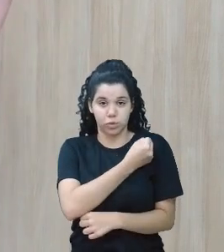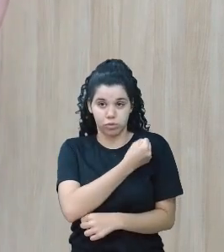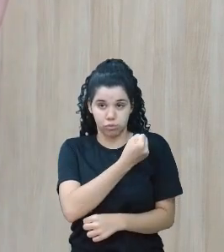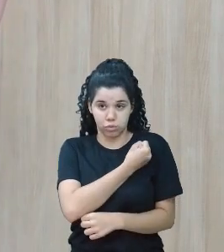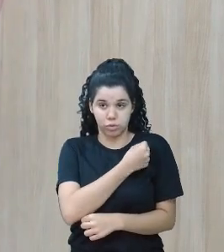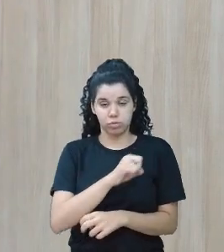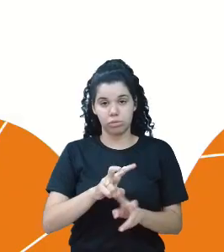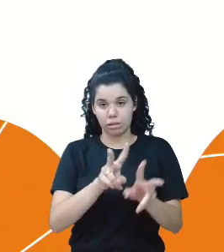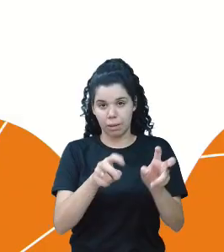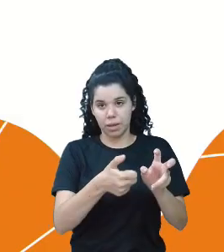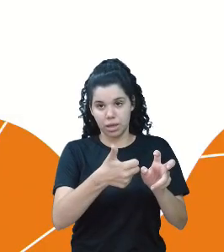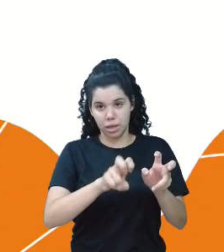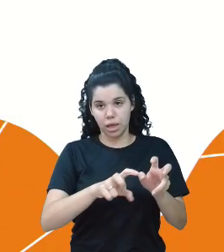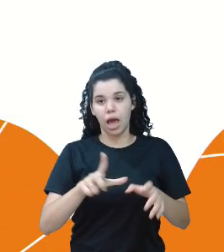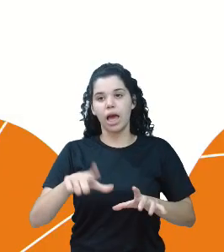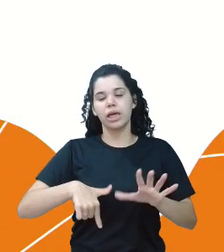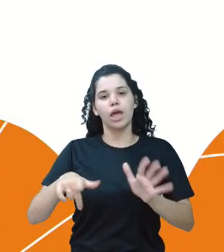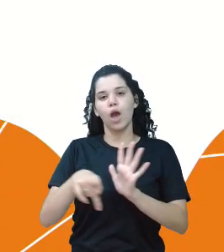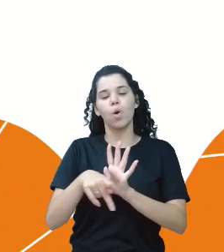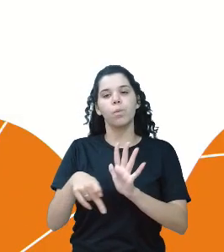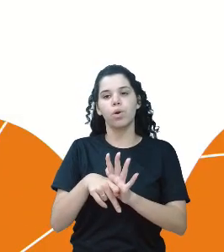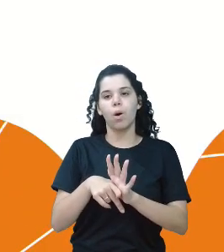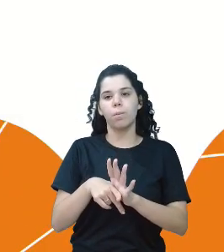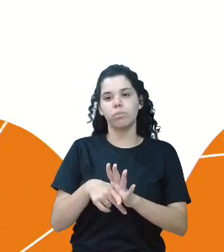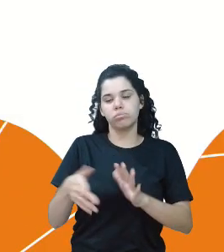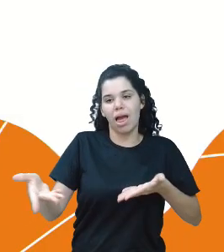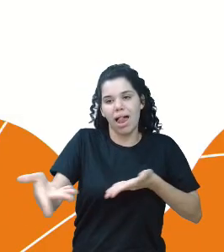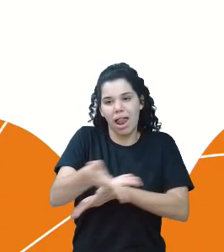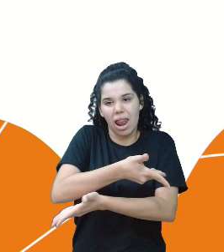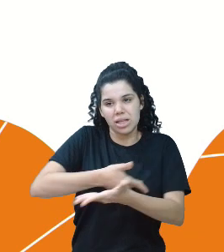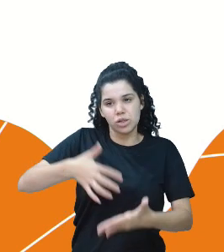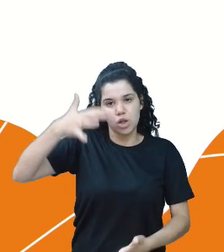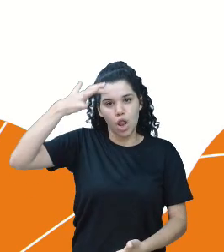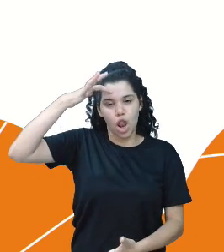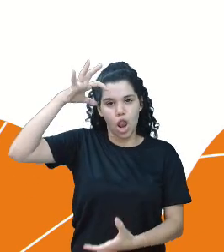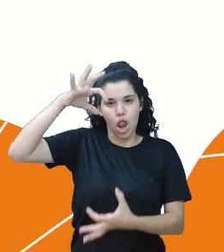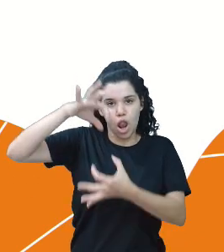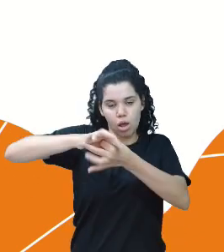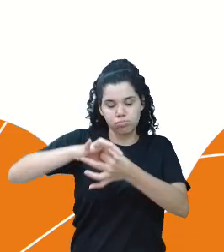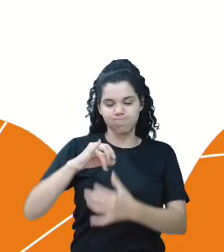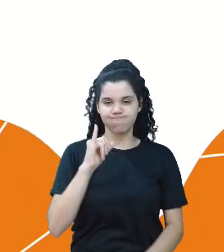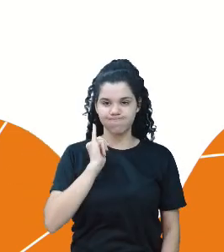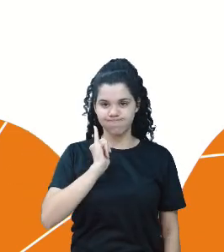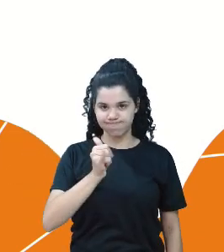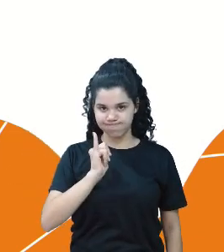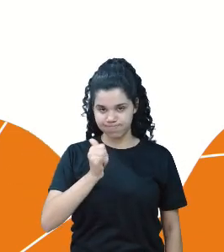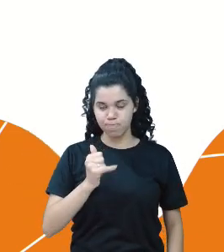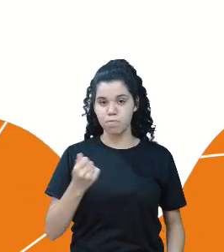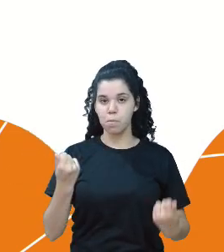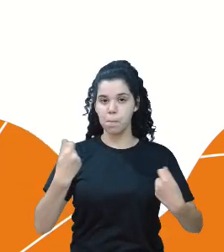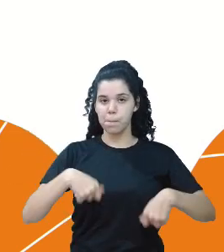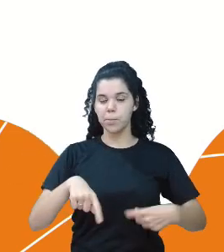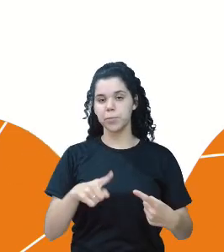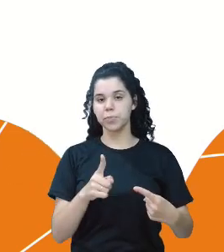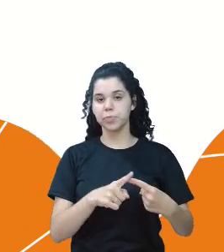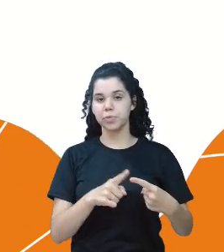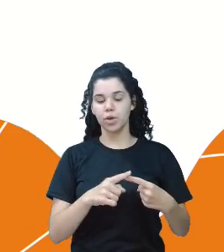que é estabelecer relações lógico-discursivas, a gente vai precisar trabalhar com